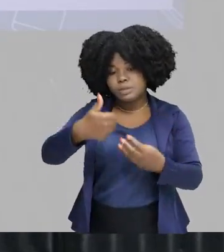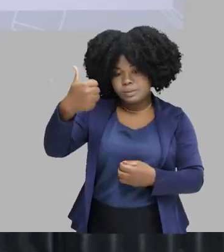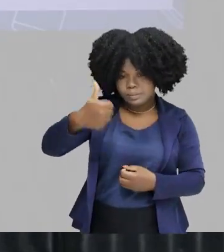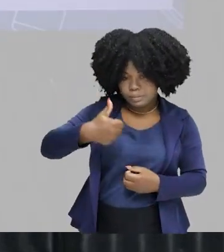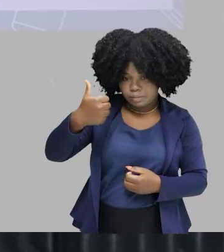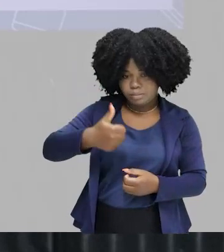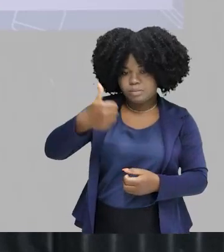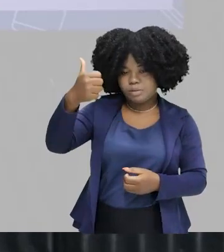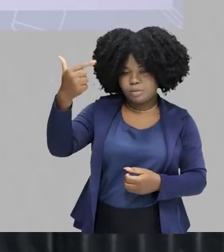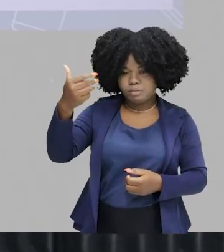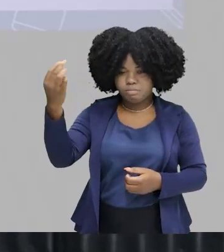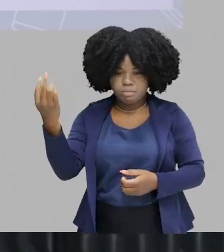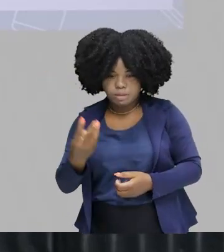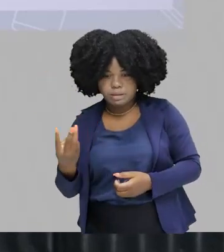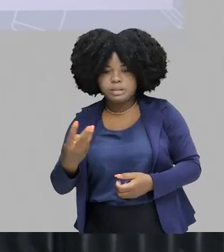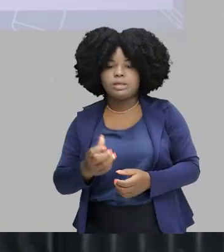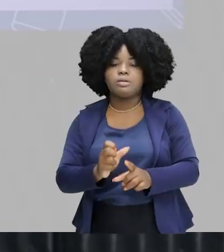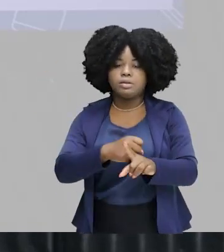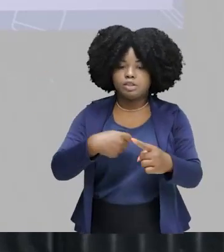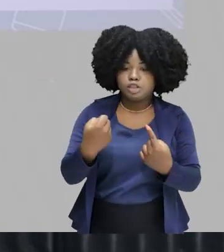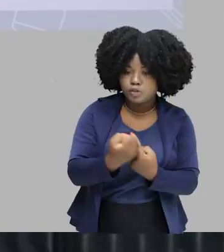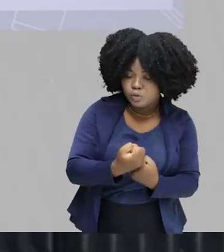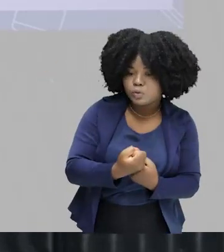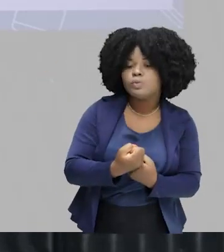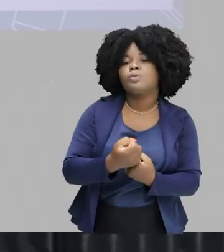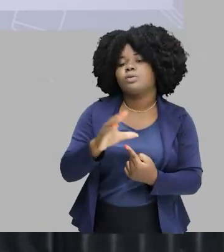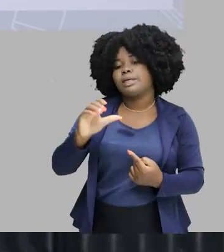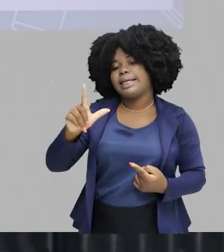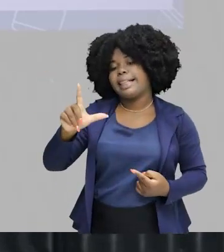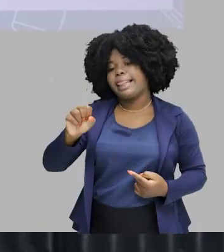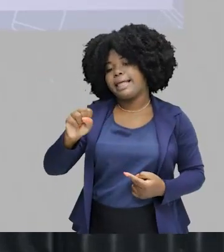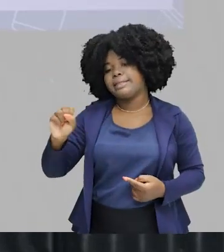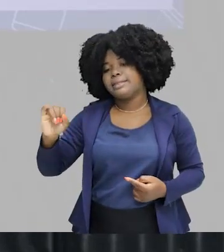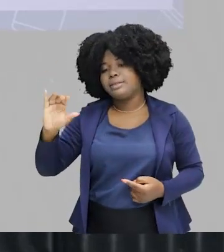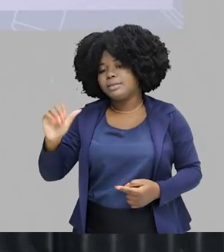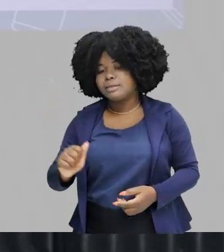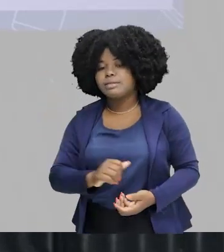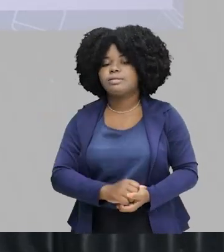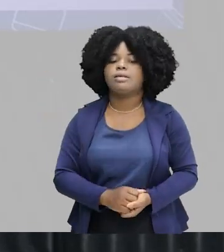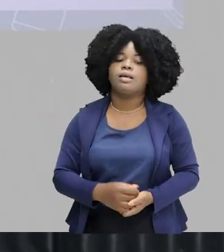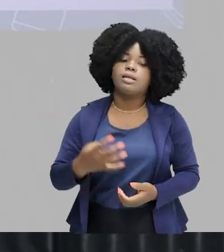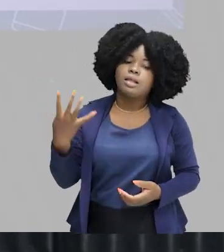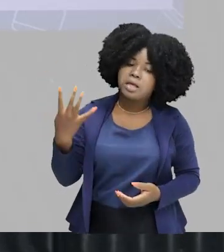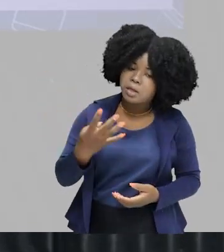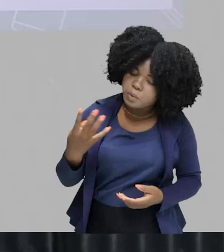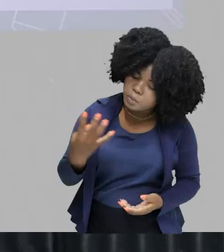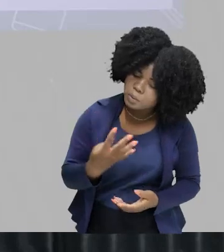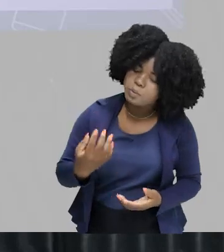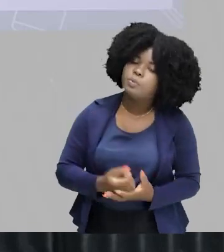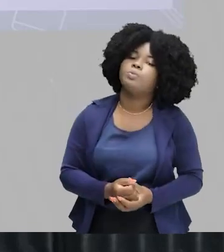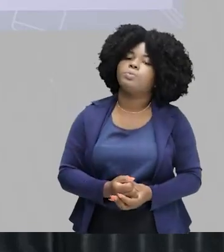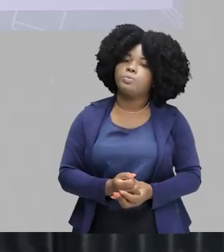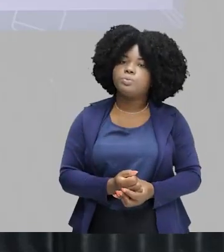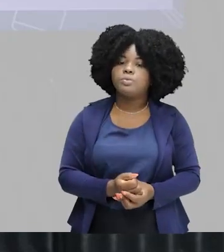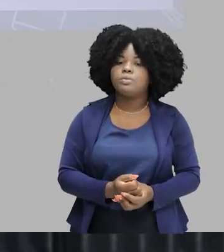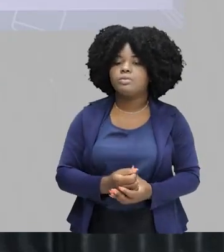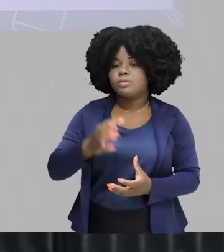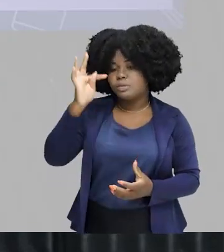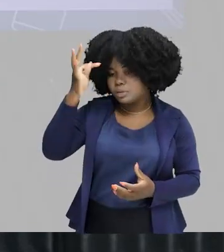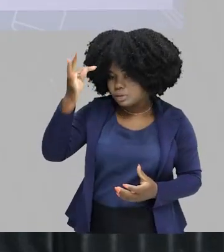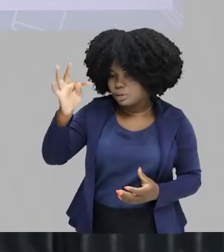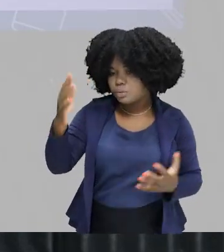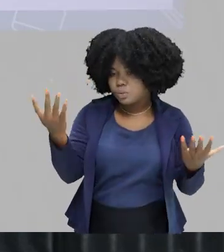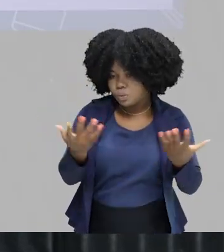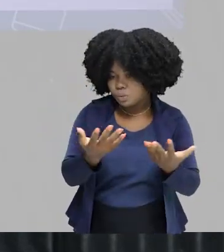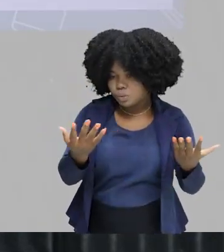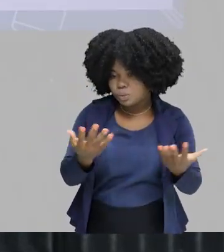da sociologia clássica. O Durkheim, o Weber e o Marx. E aí na quarta a gente vai falar de autores mais contemporâneos,